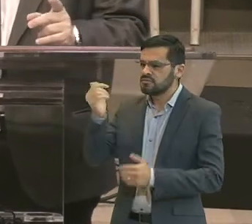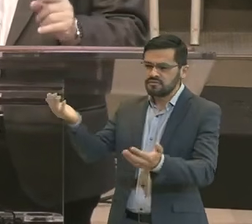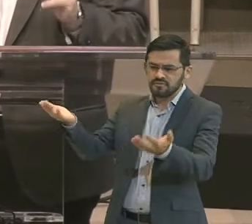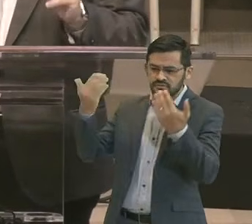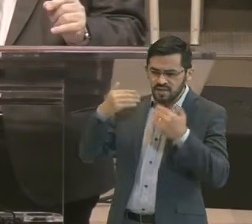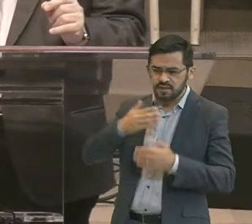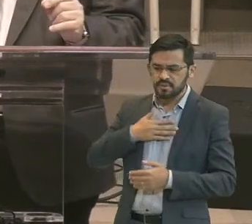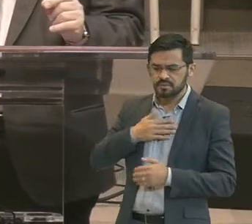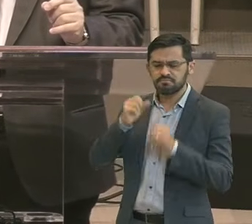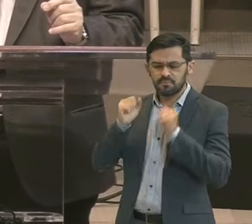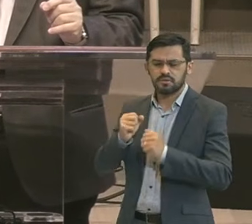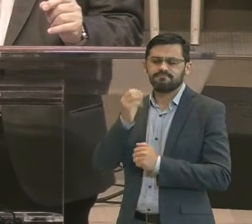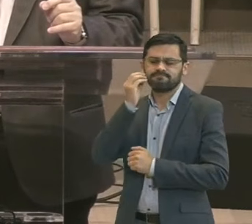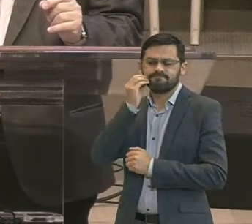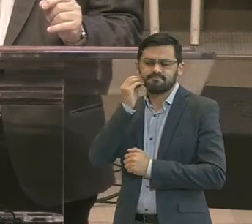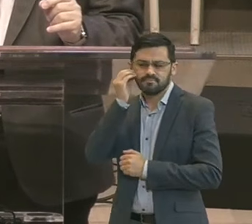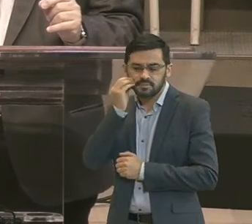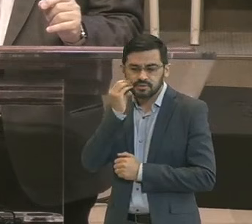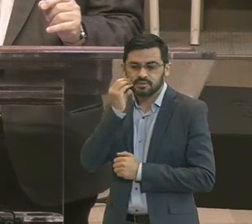venha a mim e beba.